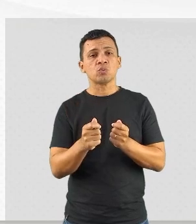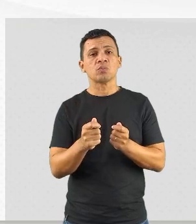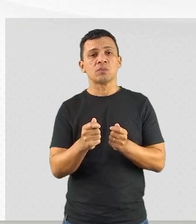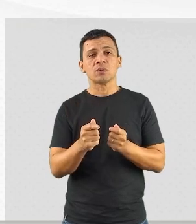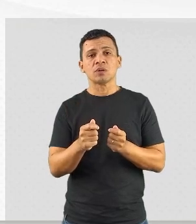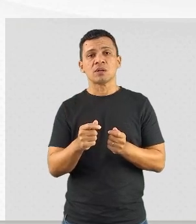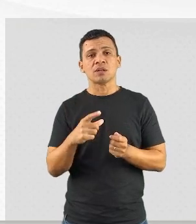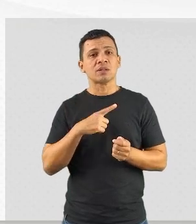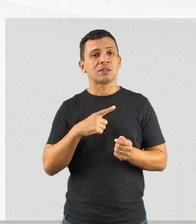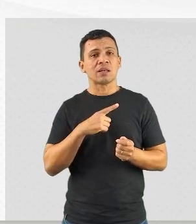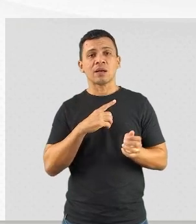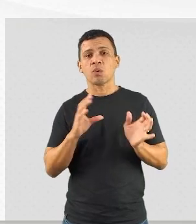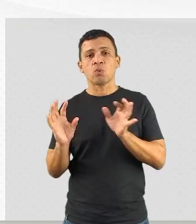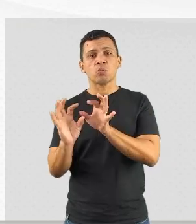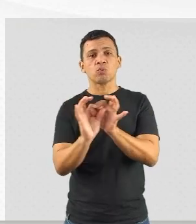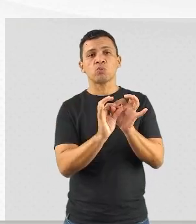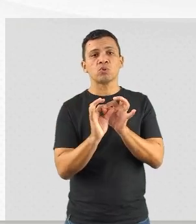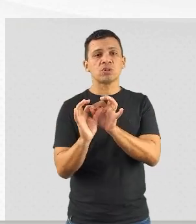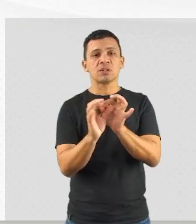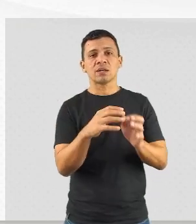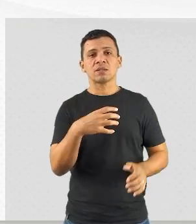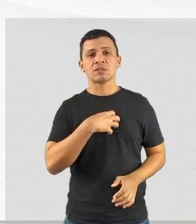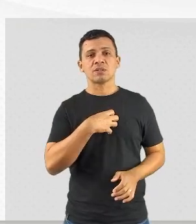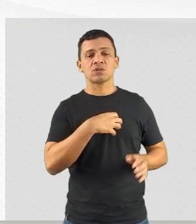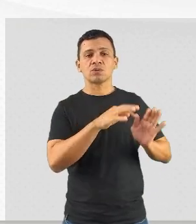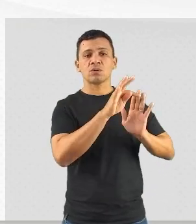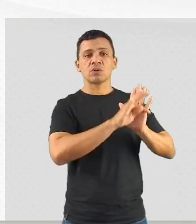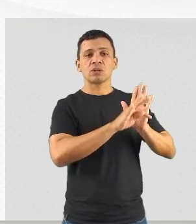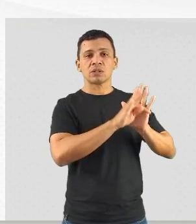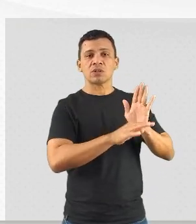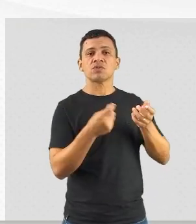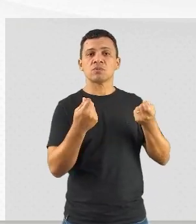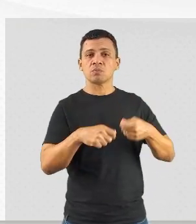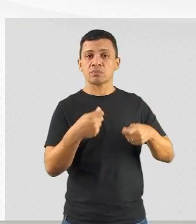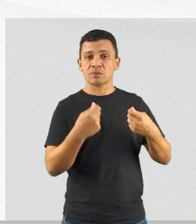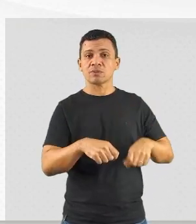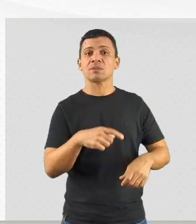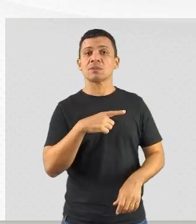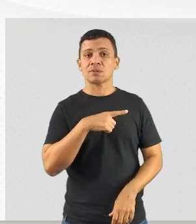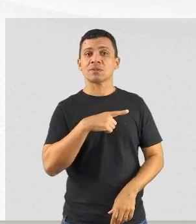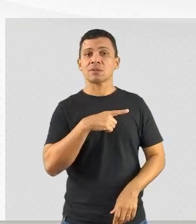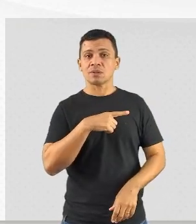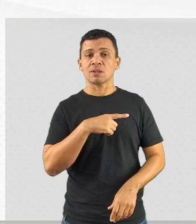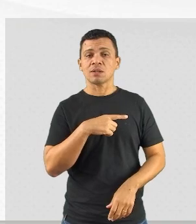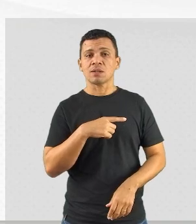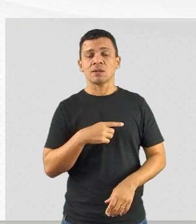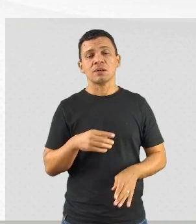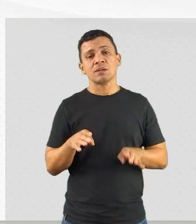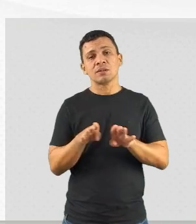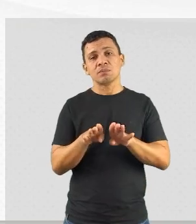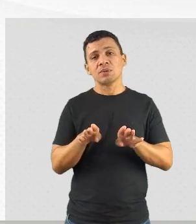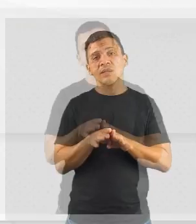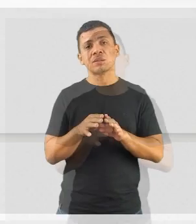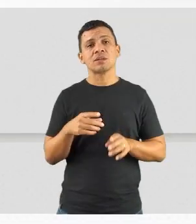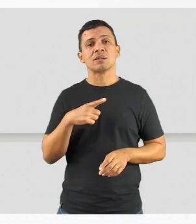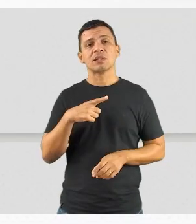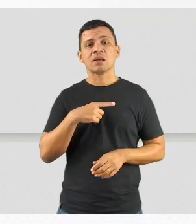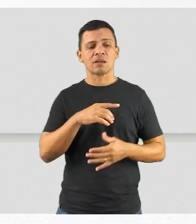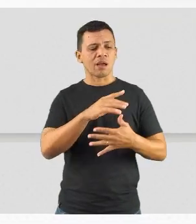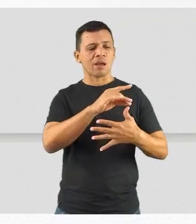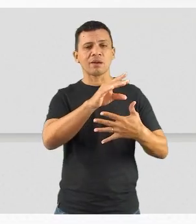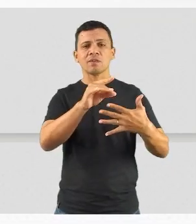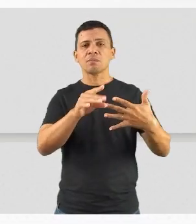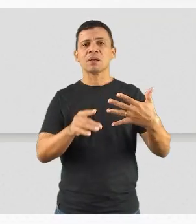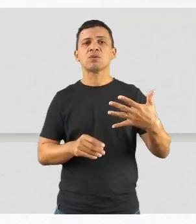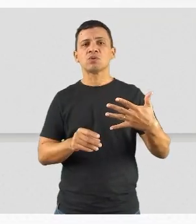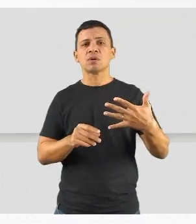essa unidade de sentido que o texto proporciona e que ele precisa proporcionar, tem vários elementos que a gente levanta para